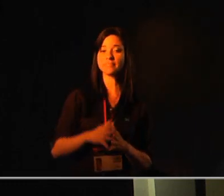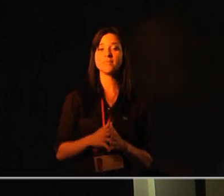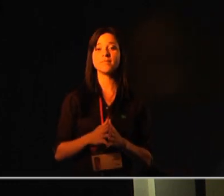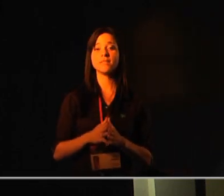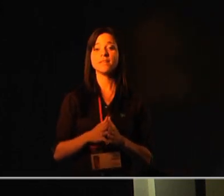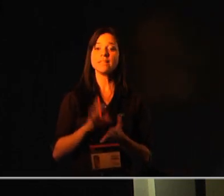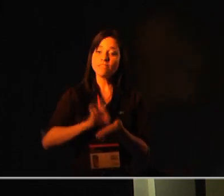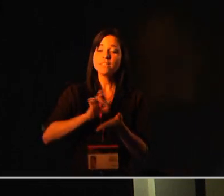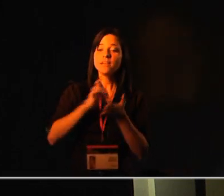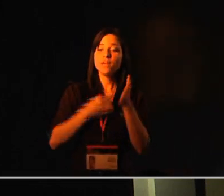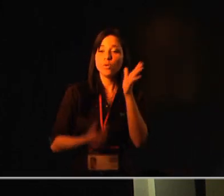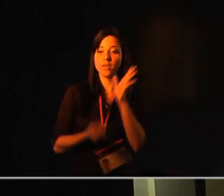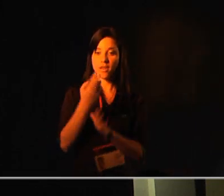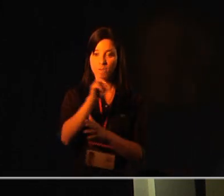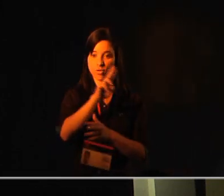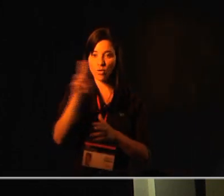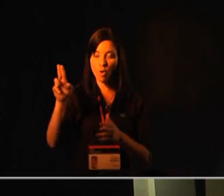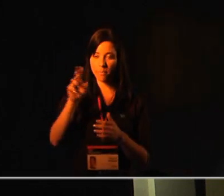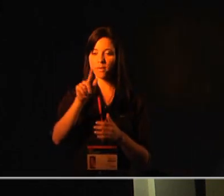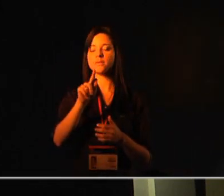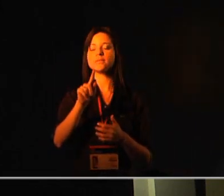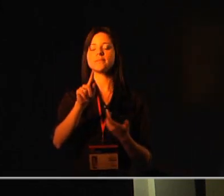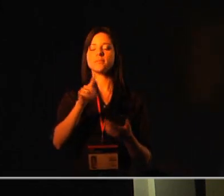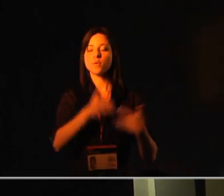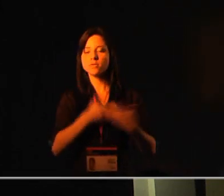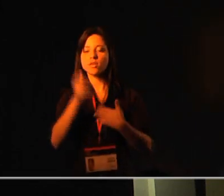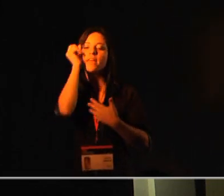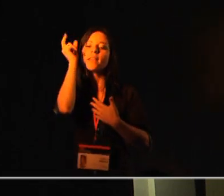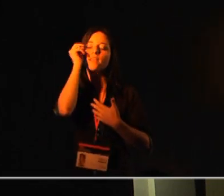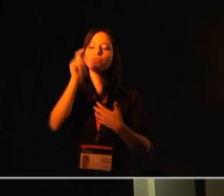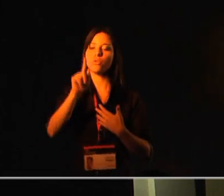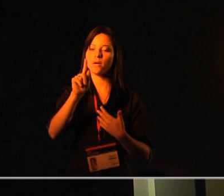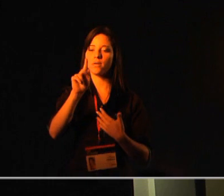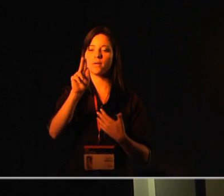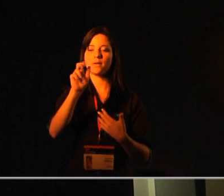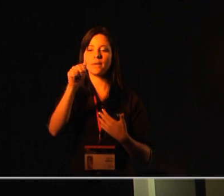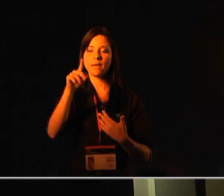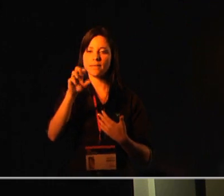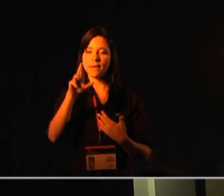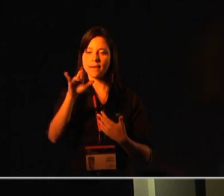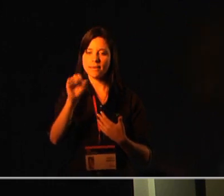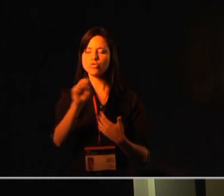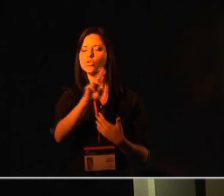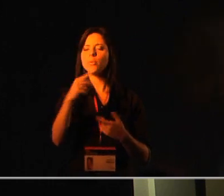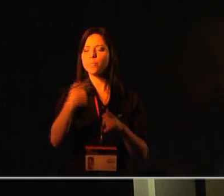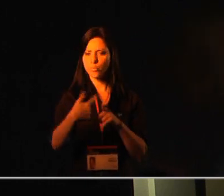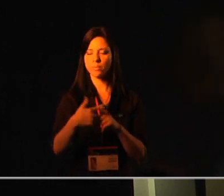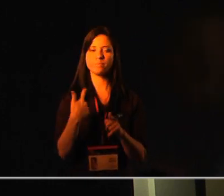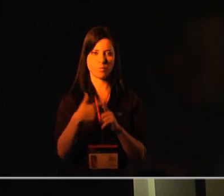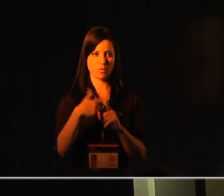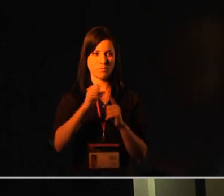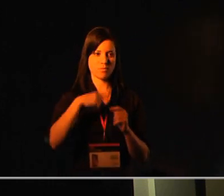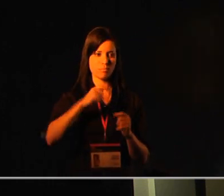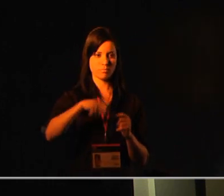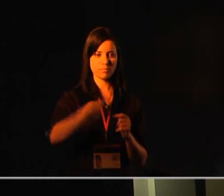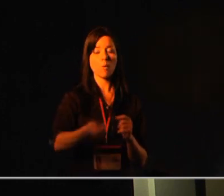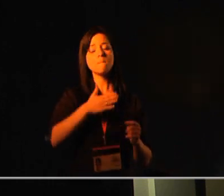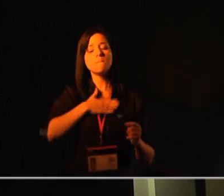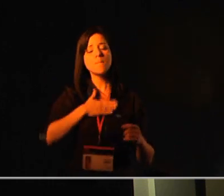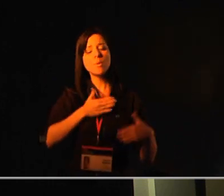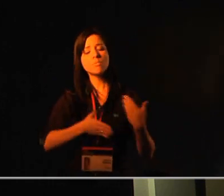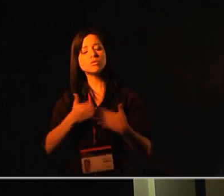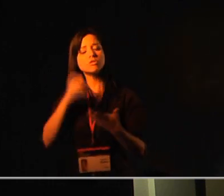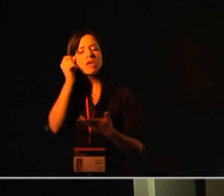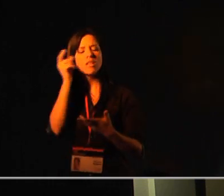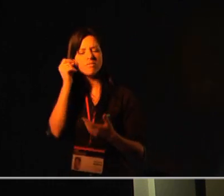eu criei esse nome, Processo Criativo Gandalf. Por que esse nome? Porque se eu chamasse de meu processo